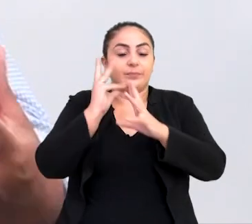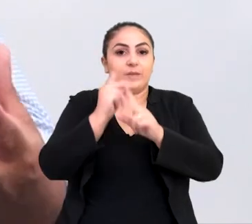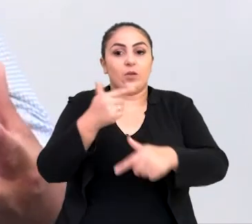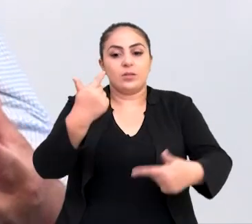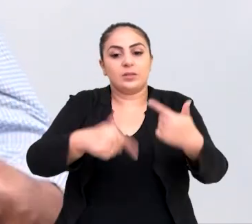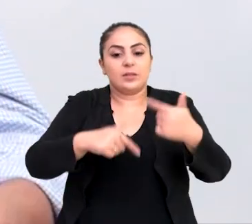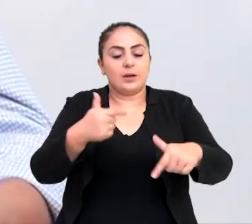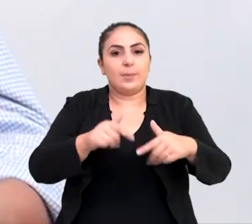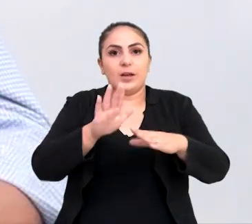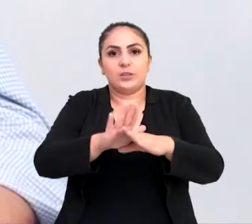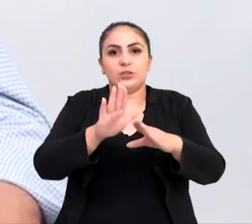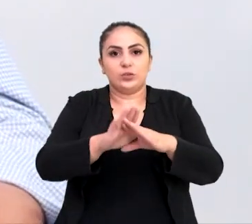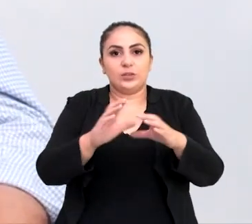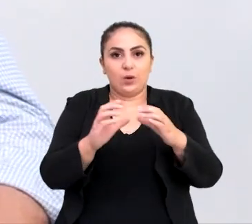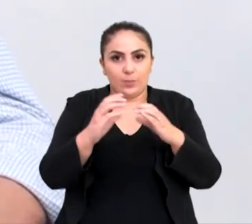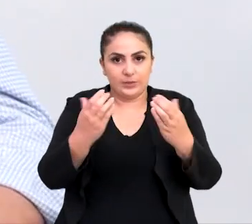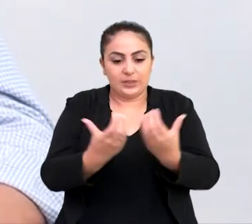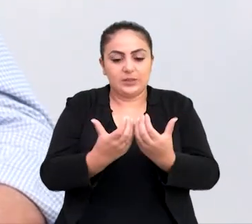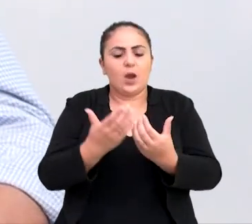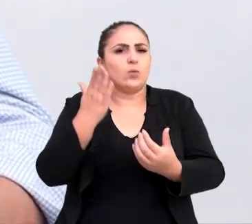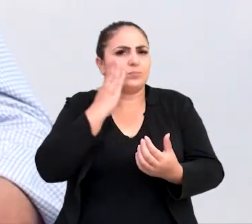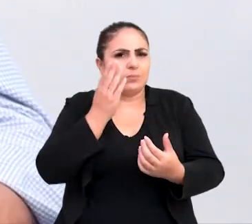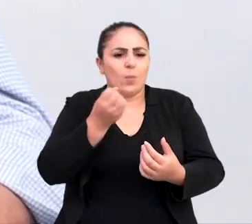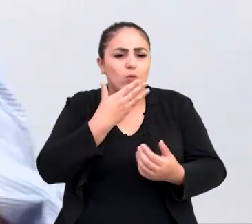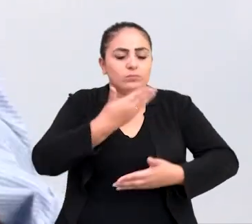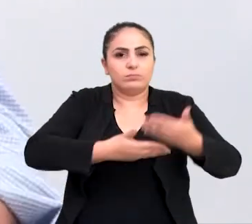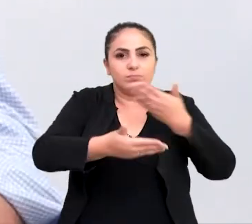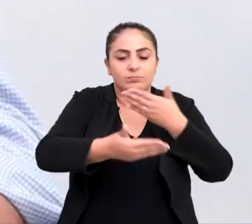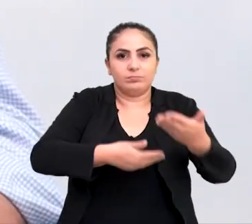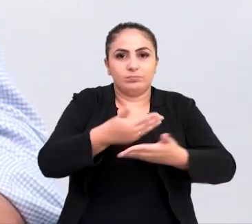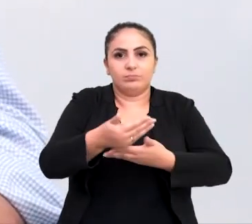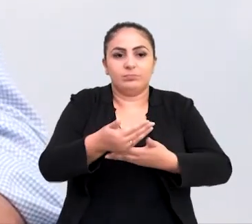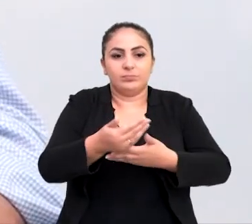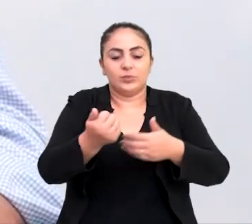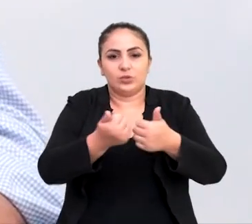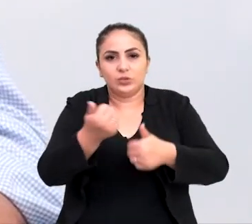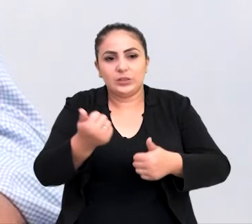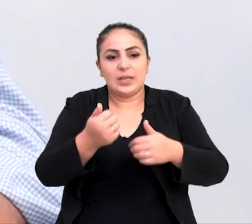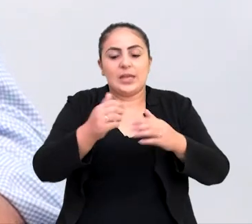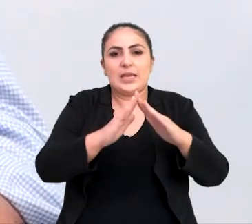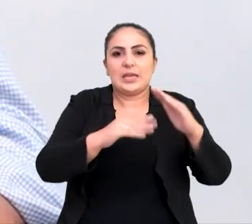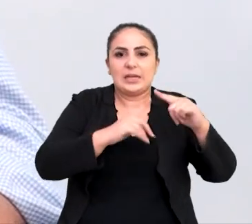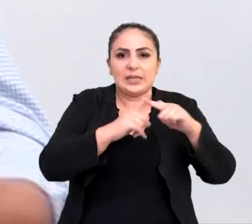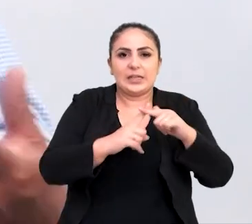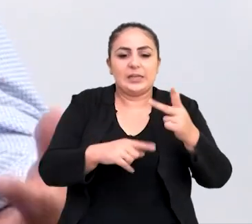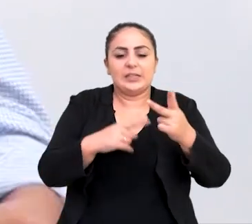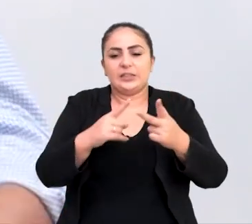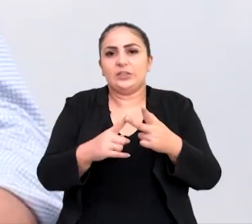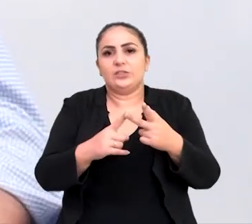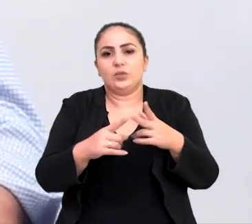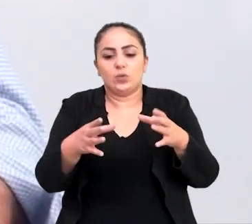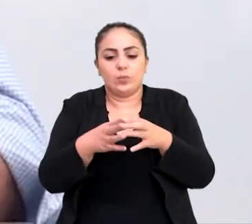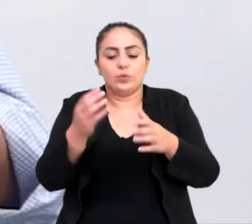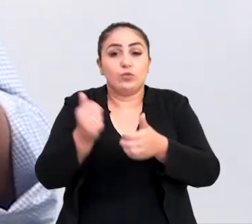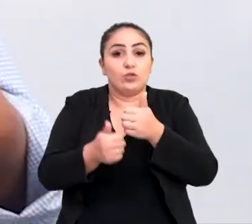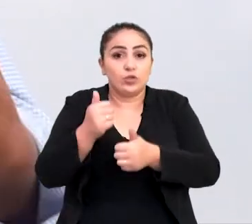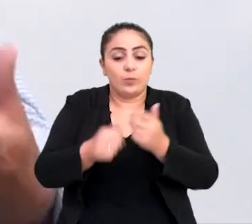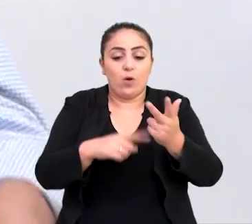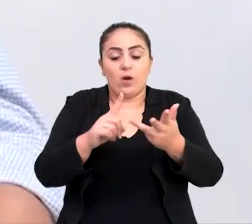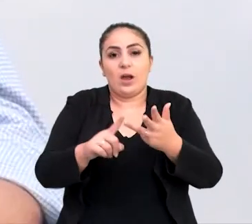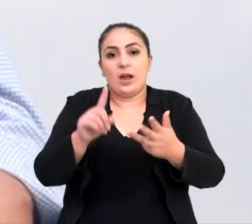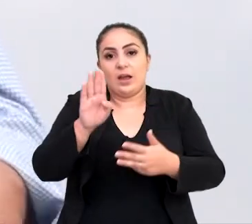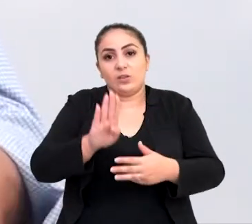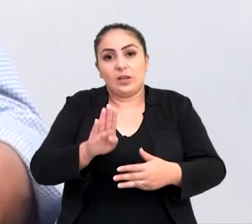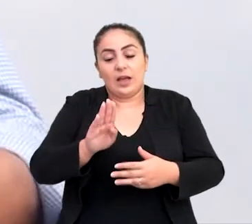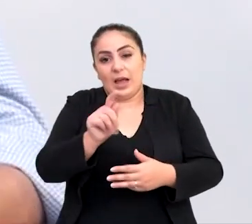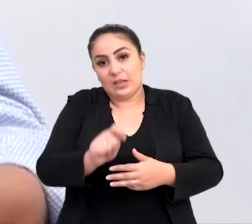de trabalhos na comunidade. Sempre fui envolvido com diretoria de igreja, com times de futebol, com associação